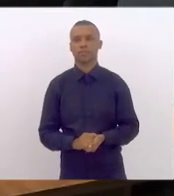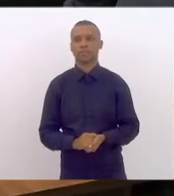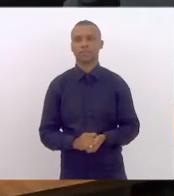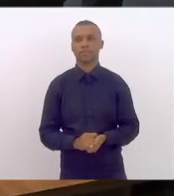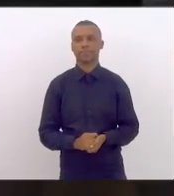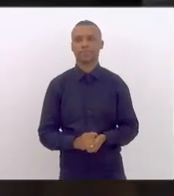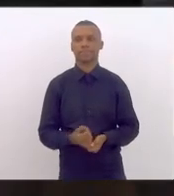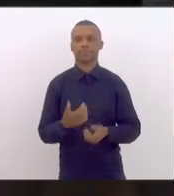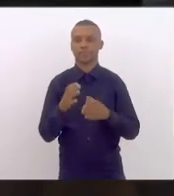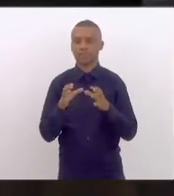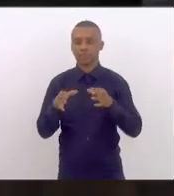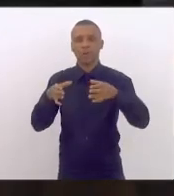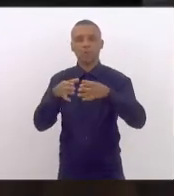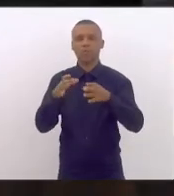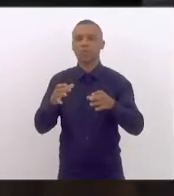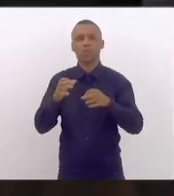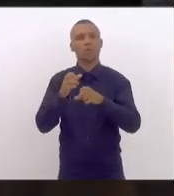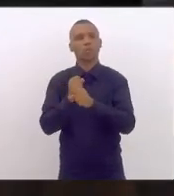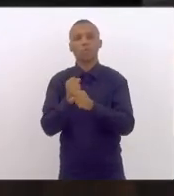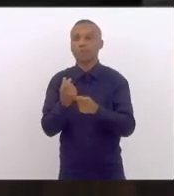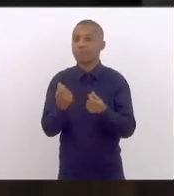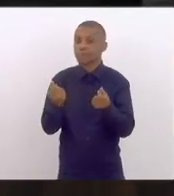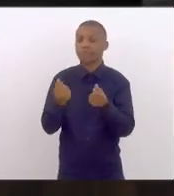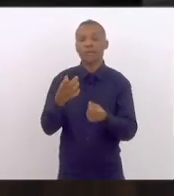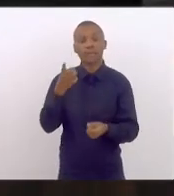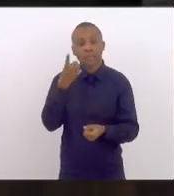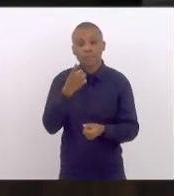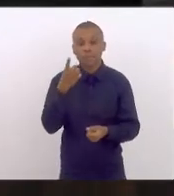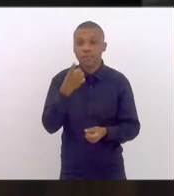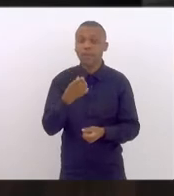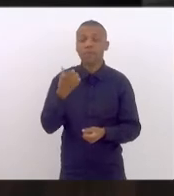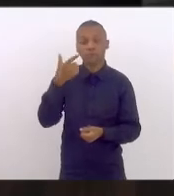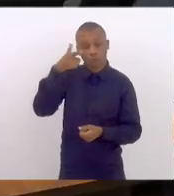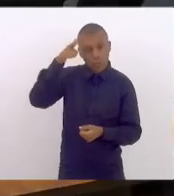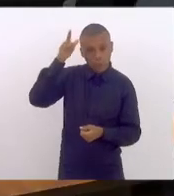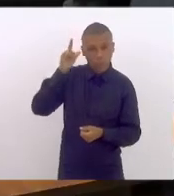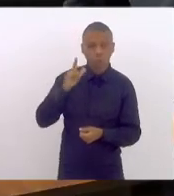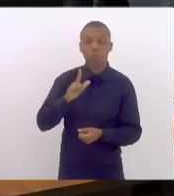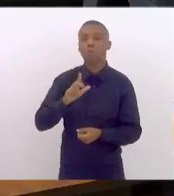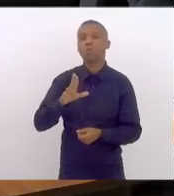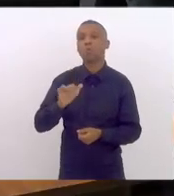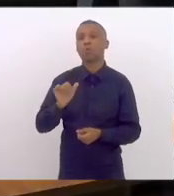pela comissão de orçamento Deputado Eliomar Deputado Luiz Paulo